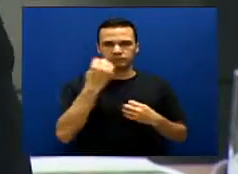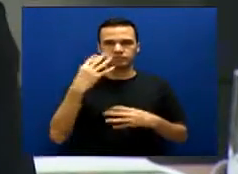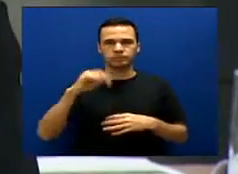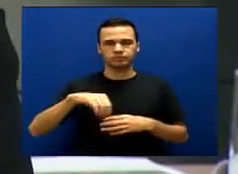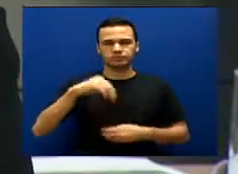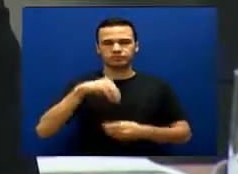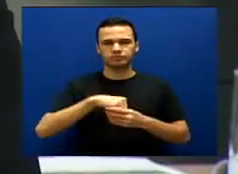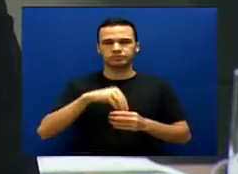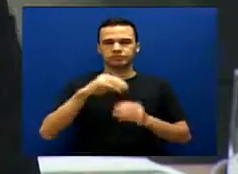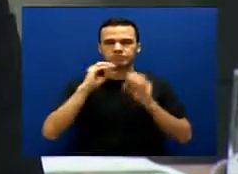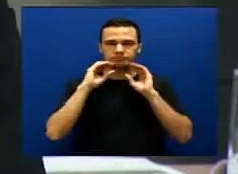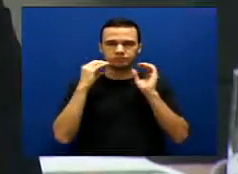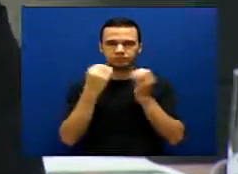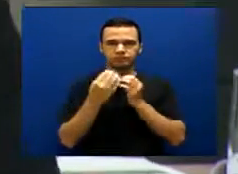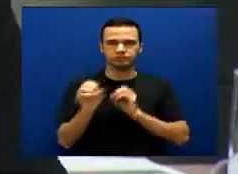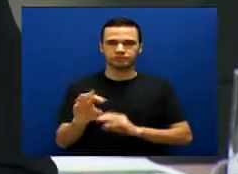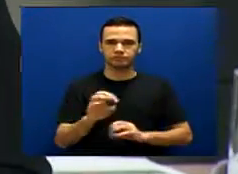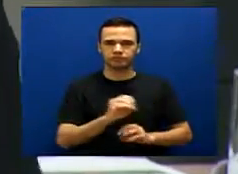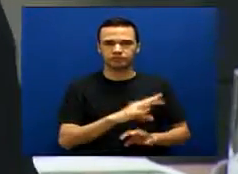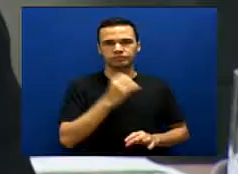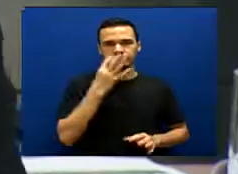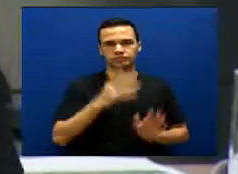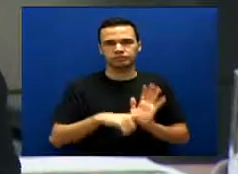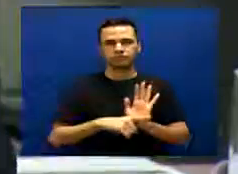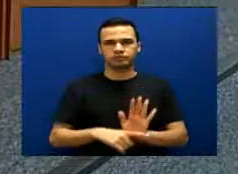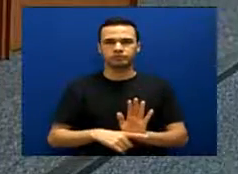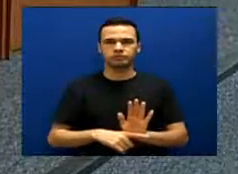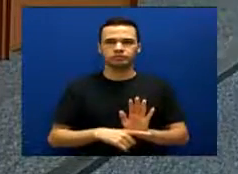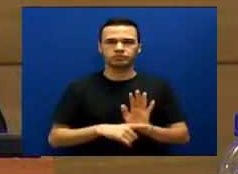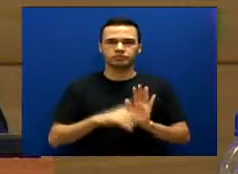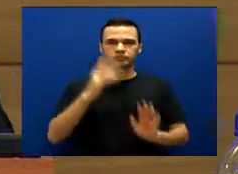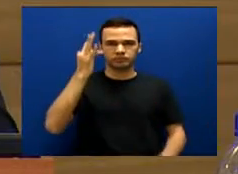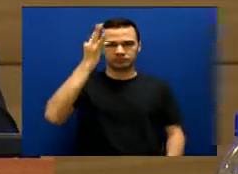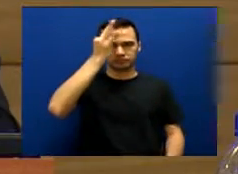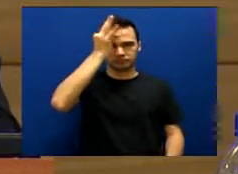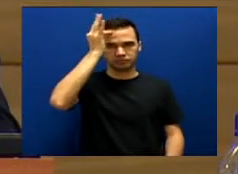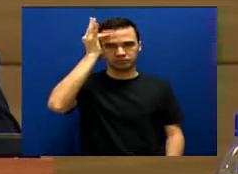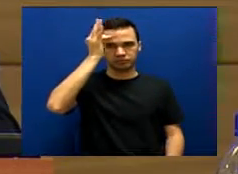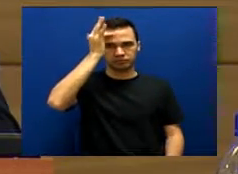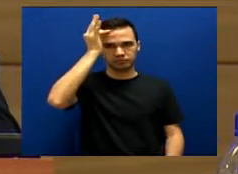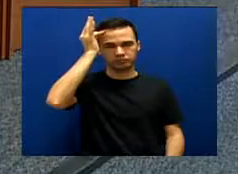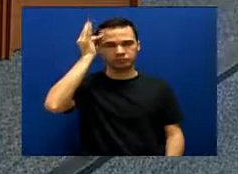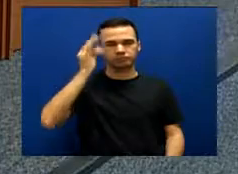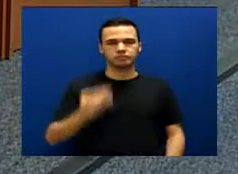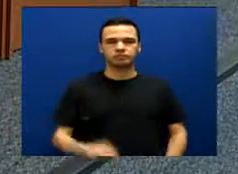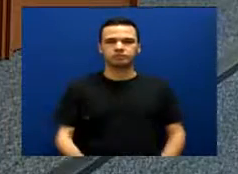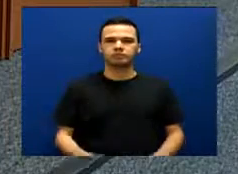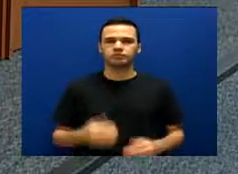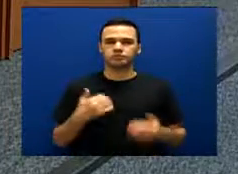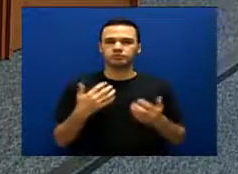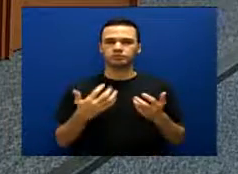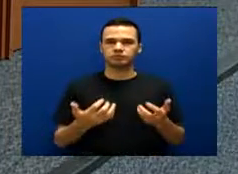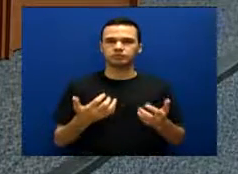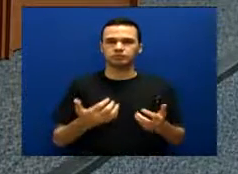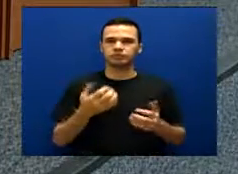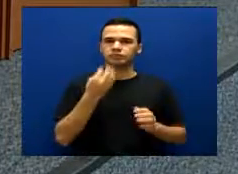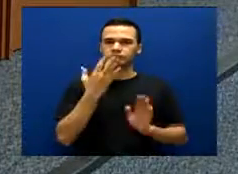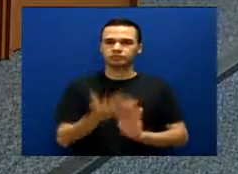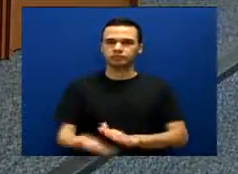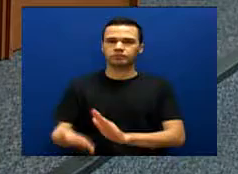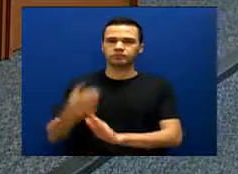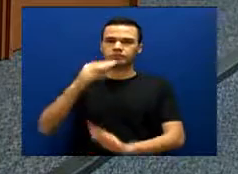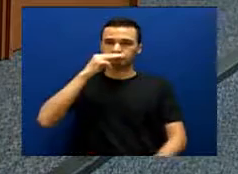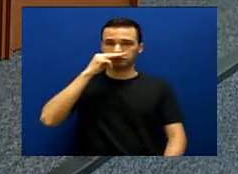Muito obrigado e parabéns, conta comigo nessa votação. Vereador Fausto. Vereador Martinez, eu quero parabenizar o